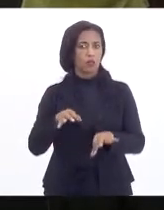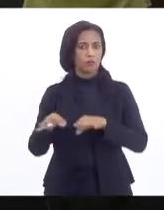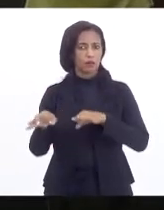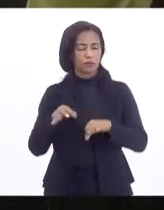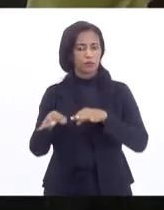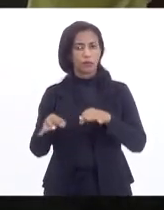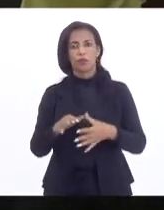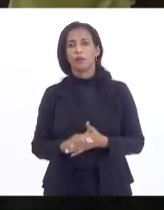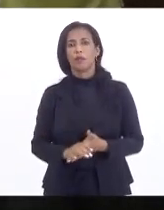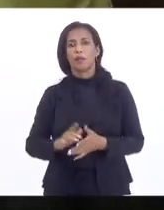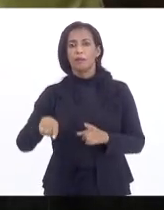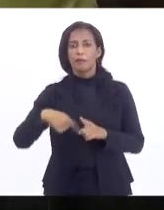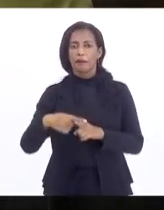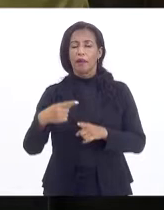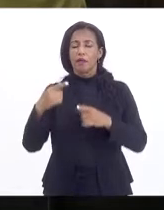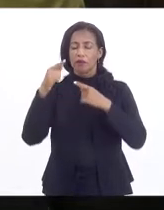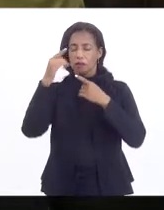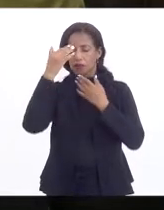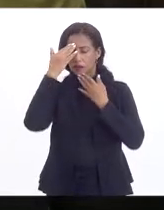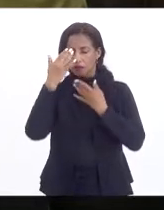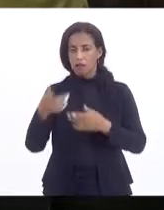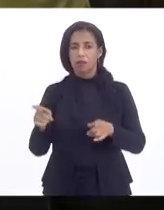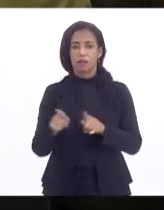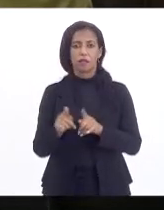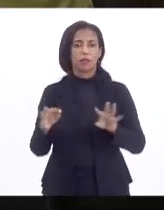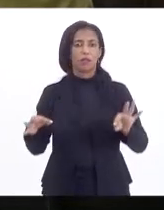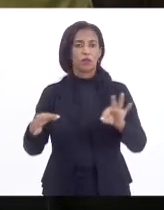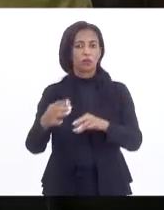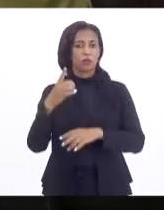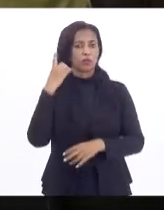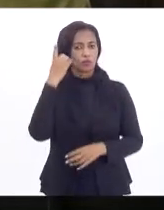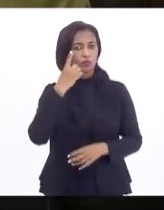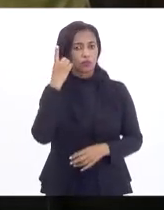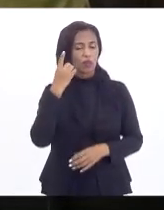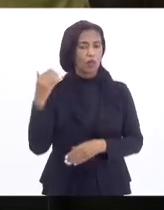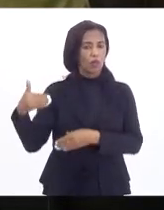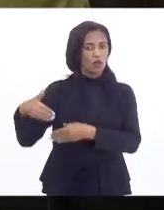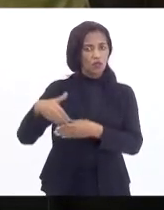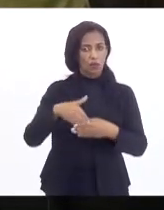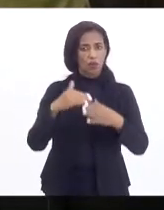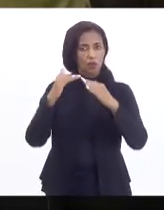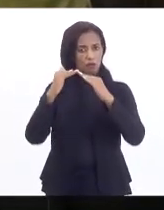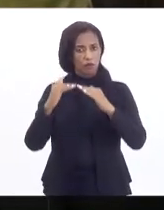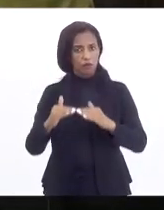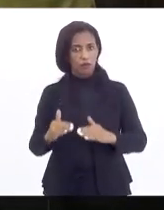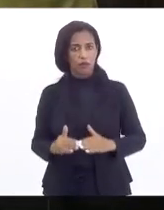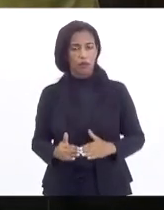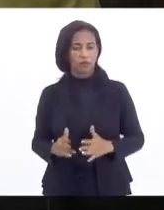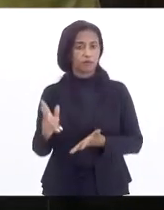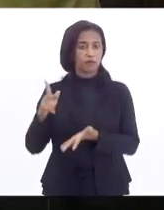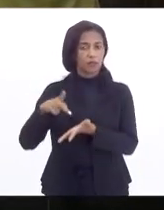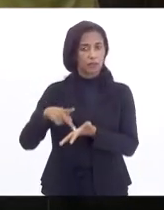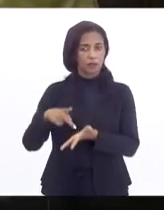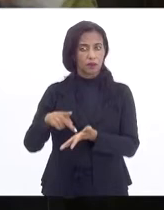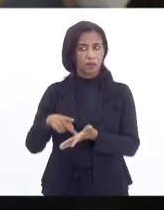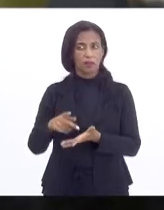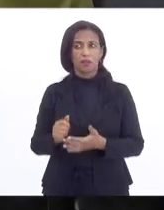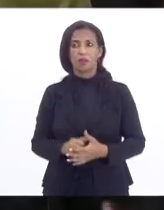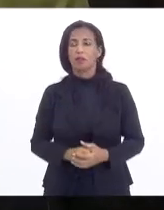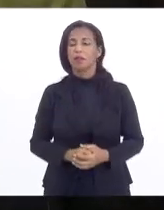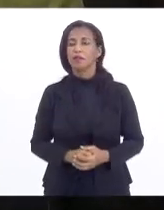projeto, mas agradecer também a todos os deputados que votaram favorável. Na realidade, foi